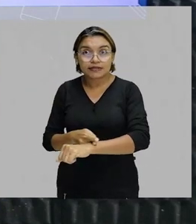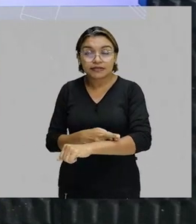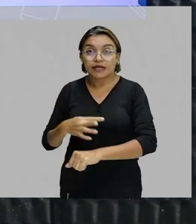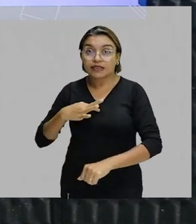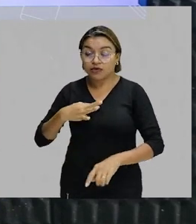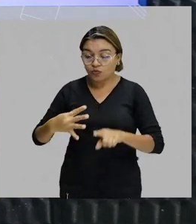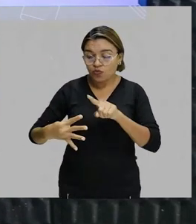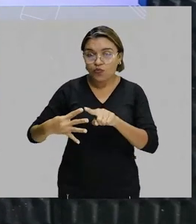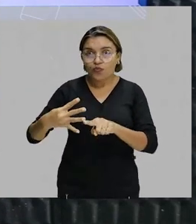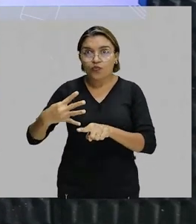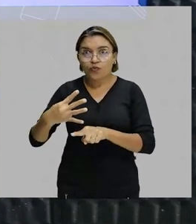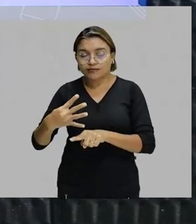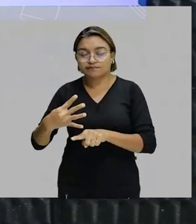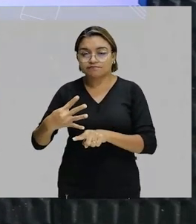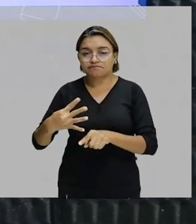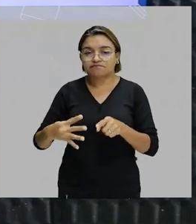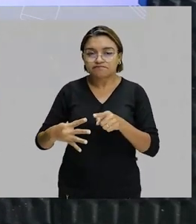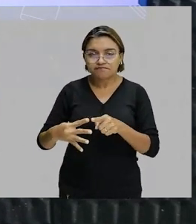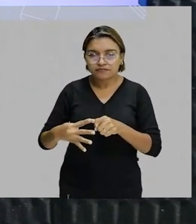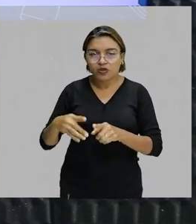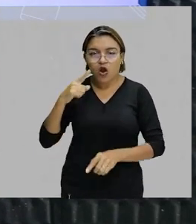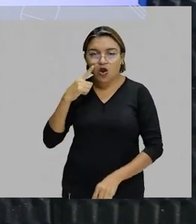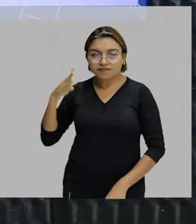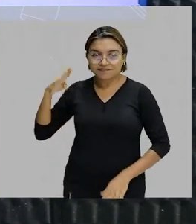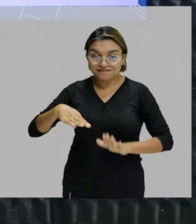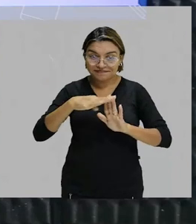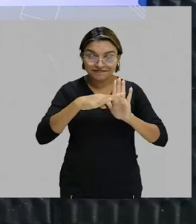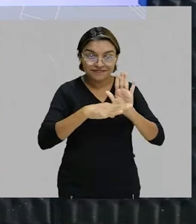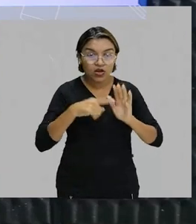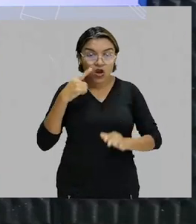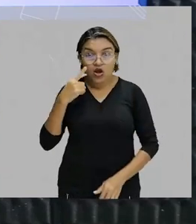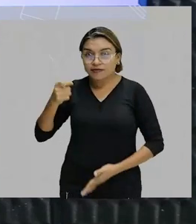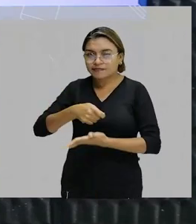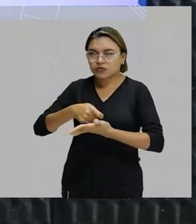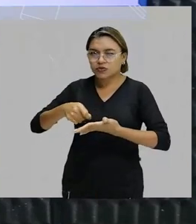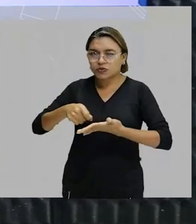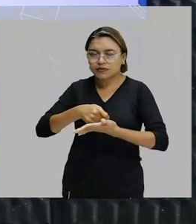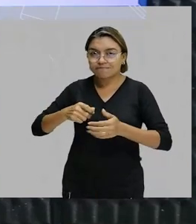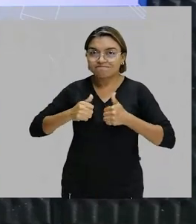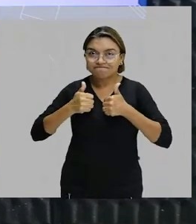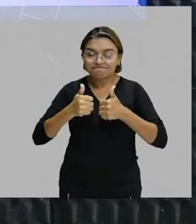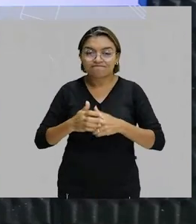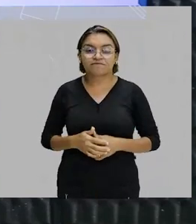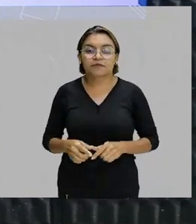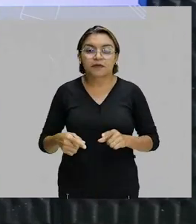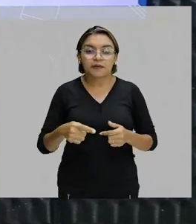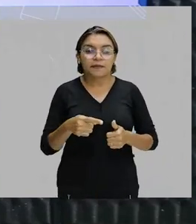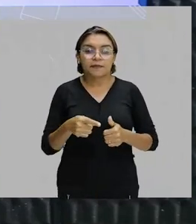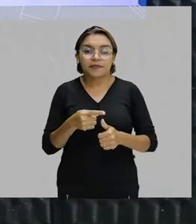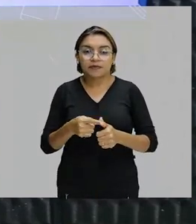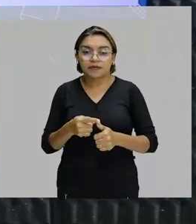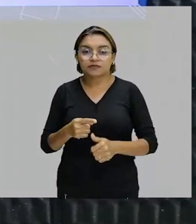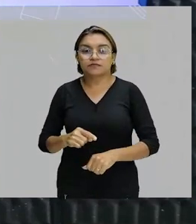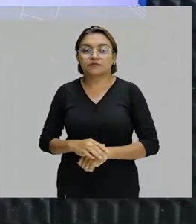tópicos como é que vai ficar Então aproveita para anotar aí no teu caderno beleza para você se guiar direitinho primeiro tópico o